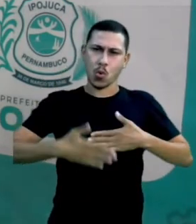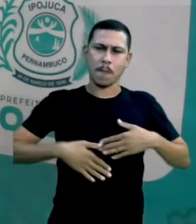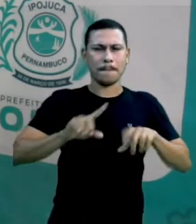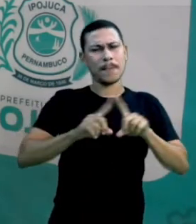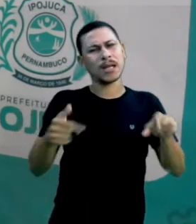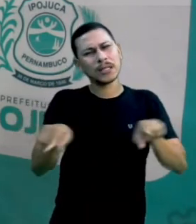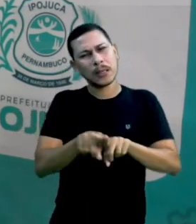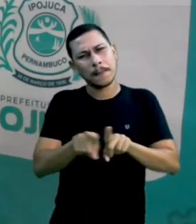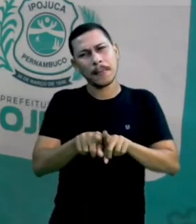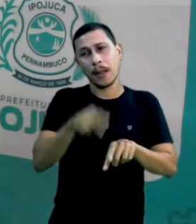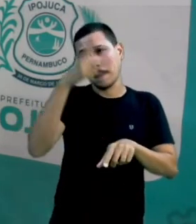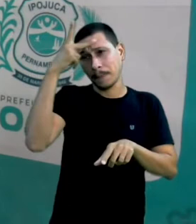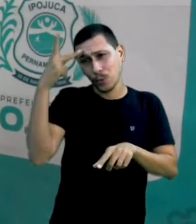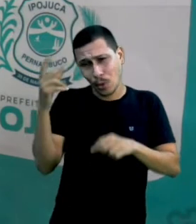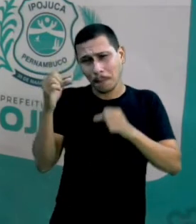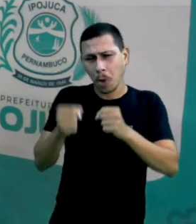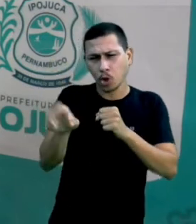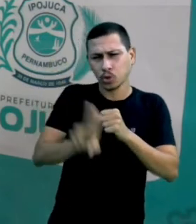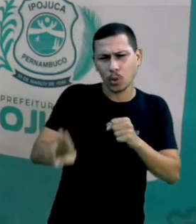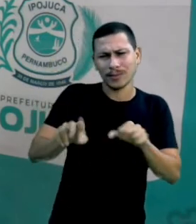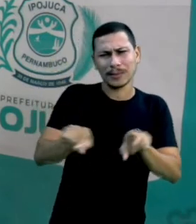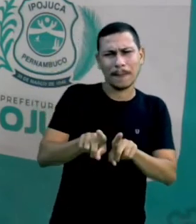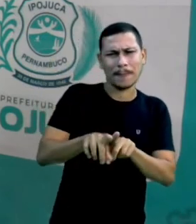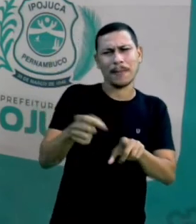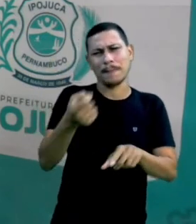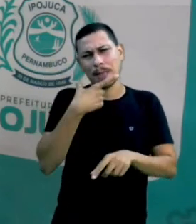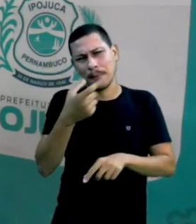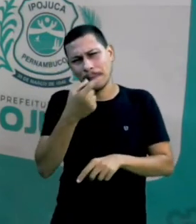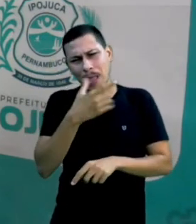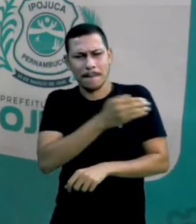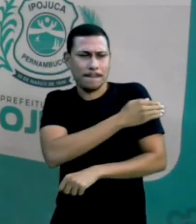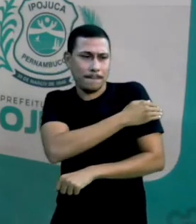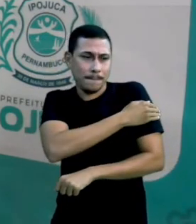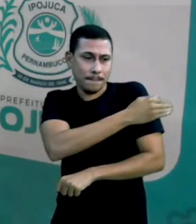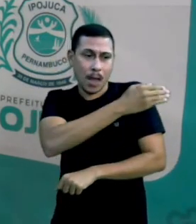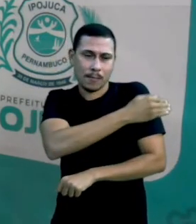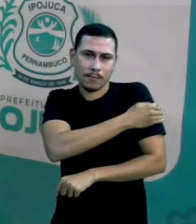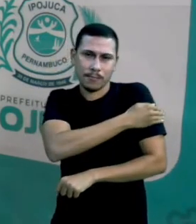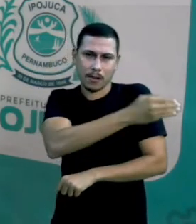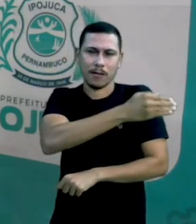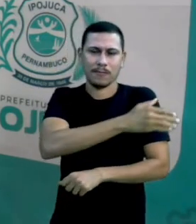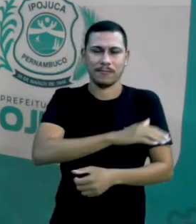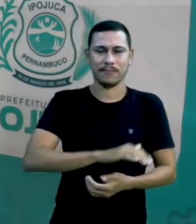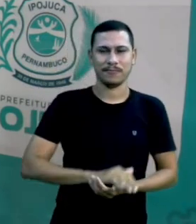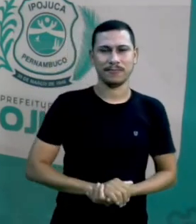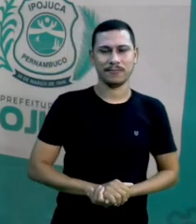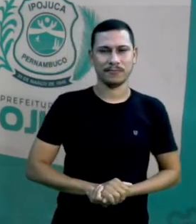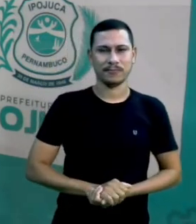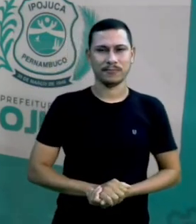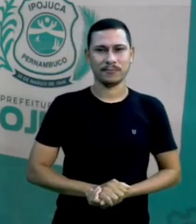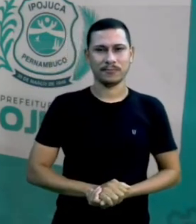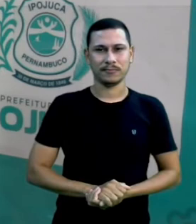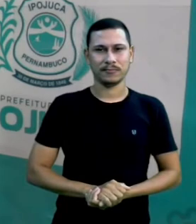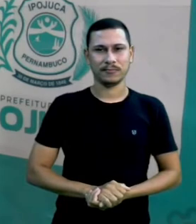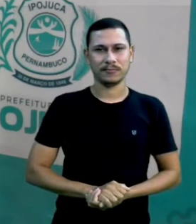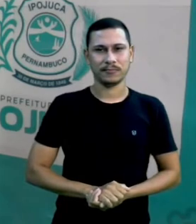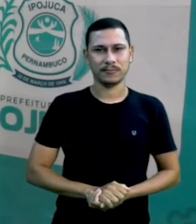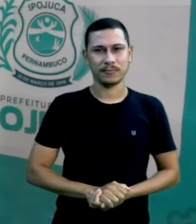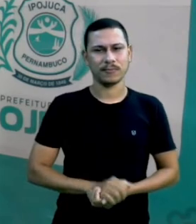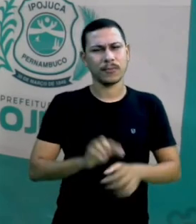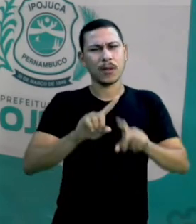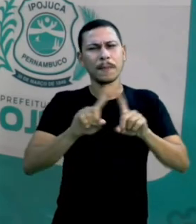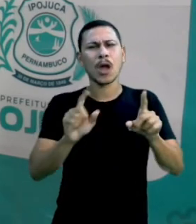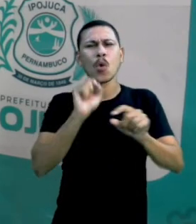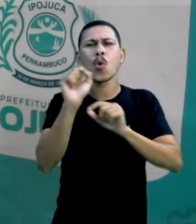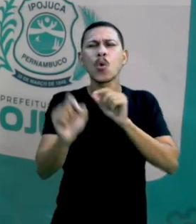existe a possibilidade de você também utilizar medicamentos farmacológicos para gerar esse mesmo efeito. Mas